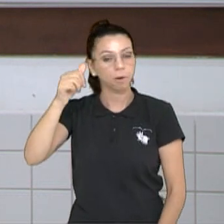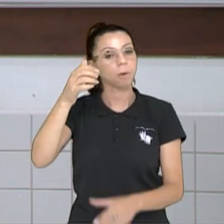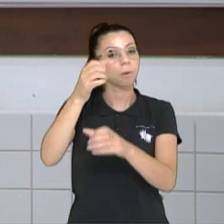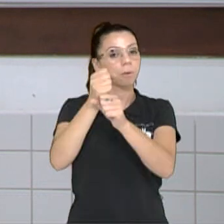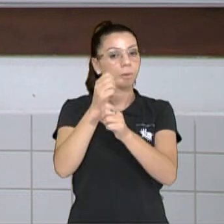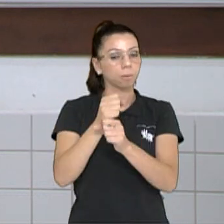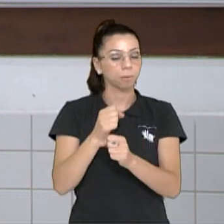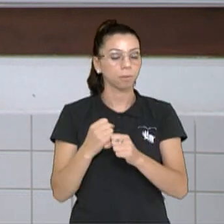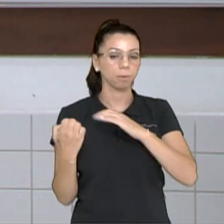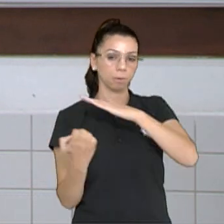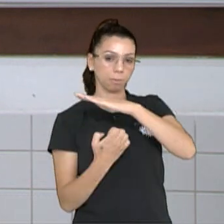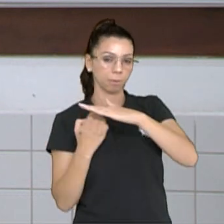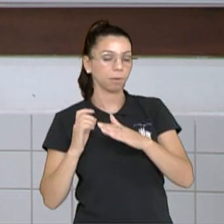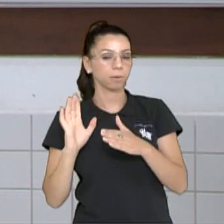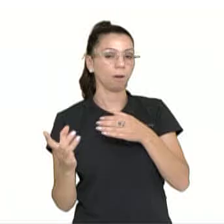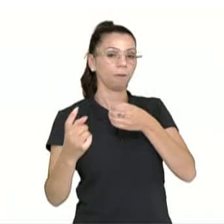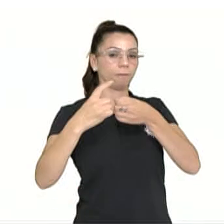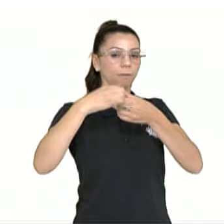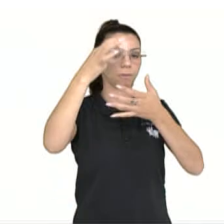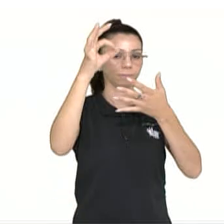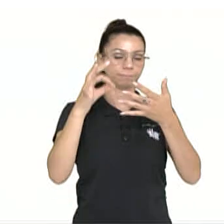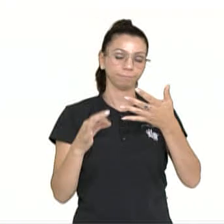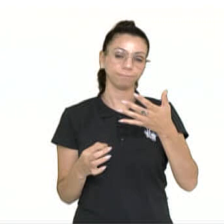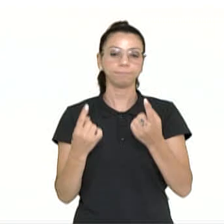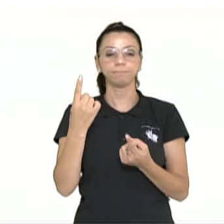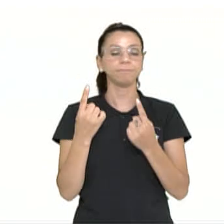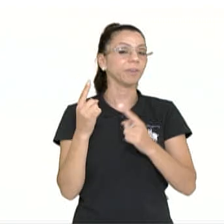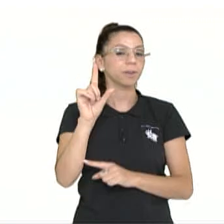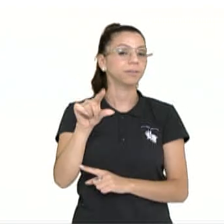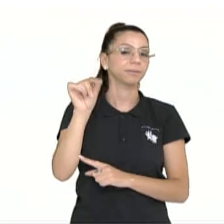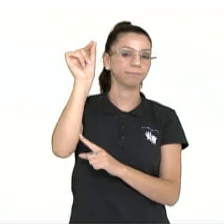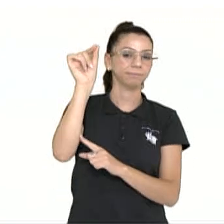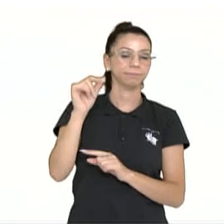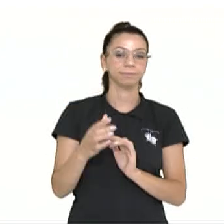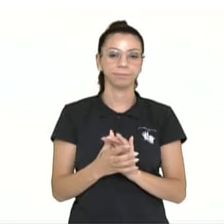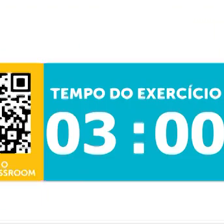dessas 5 empresas. A gente já volta para saber qual delas ele escolheu.